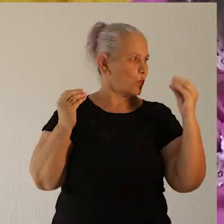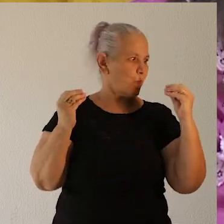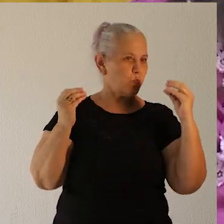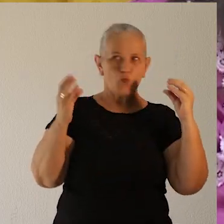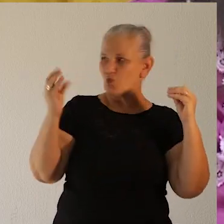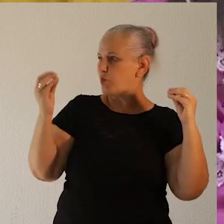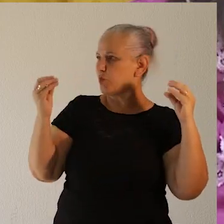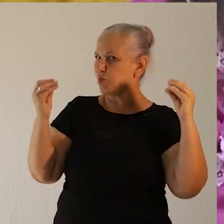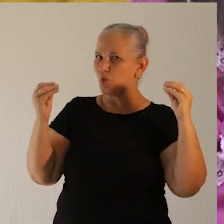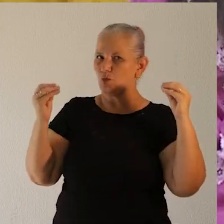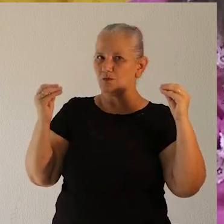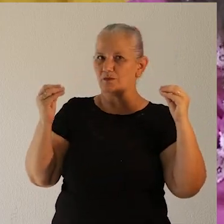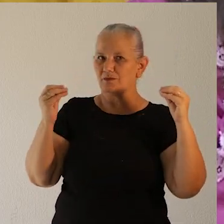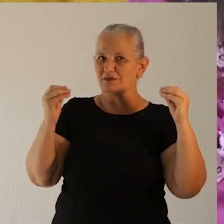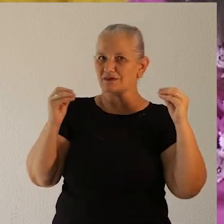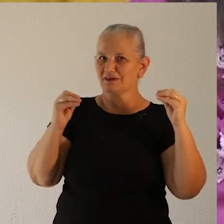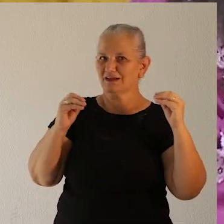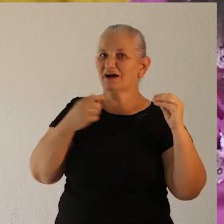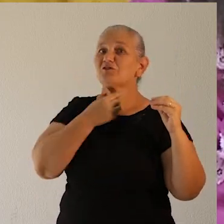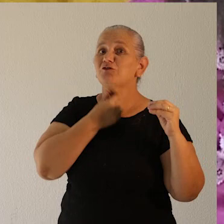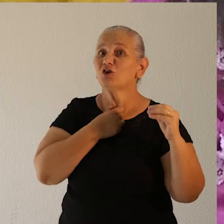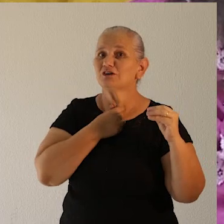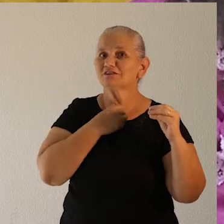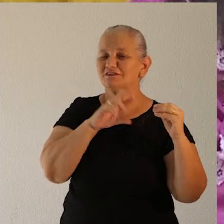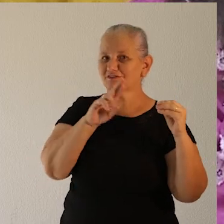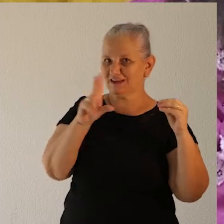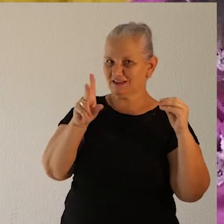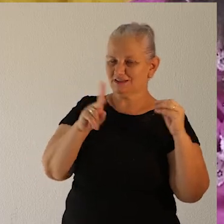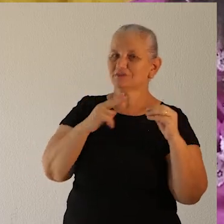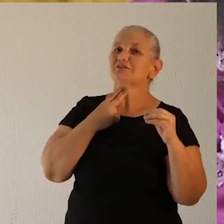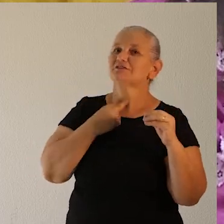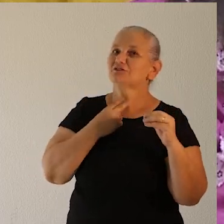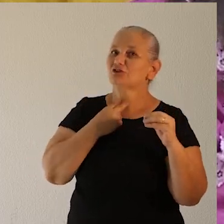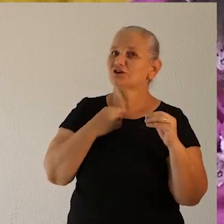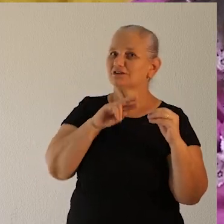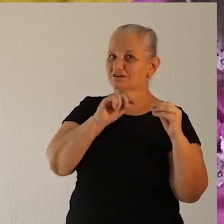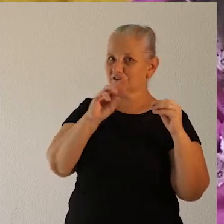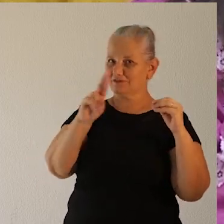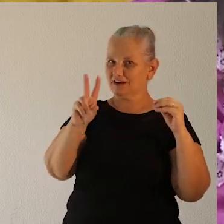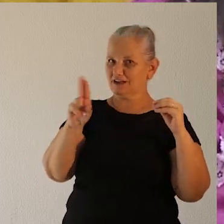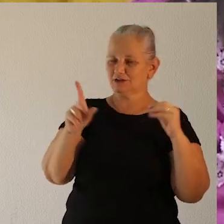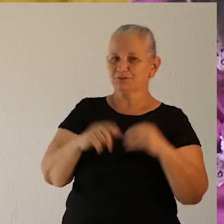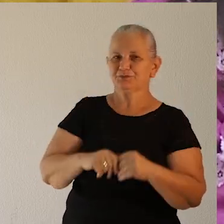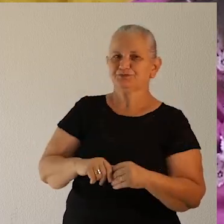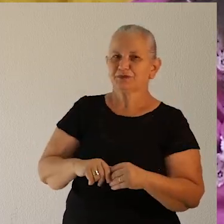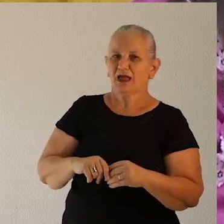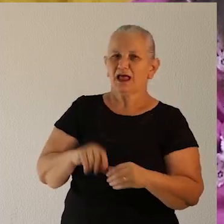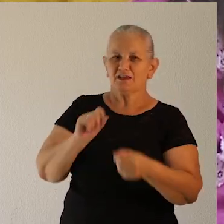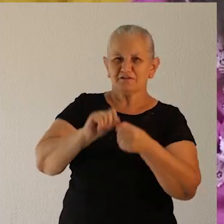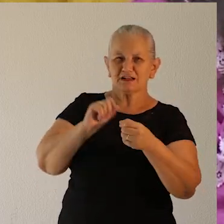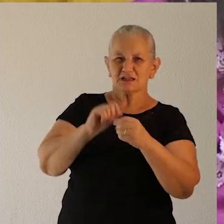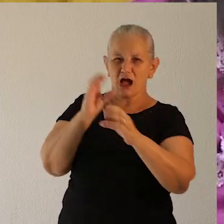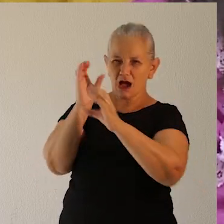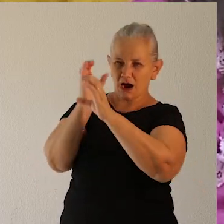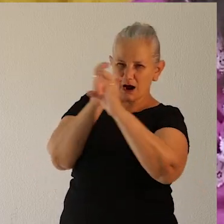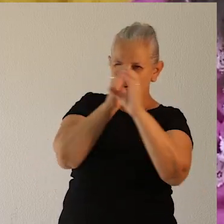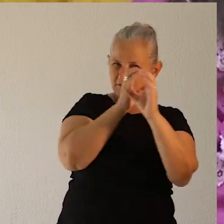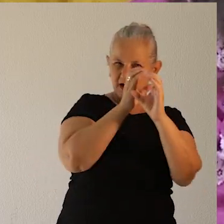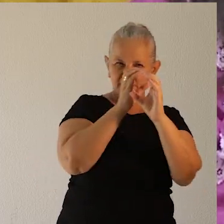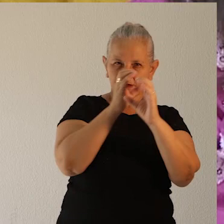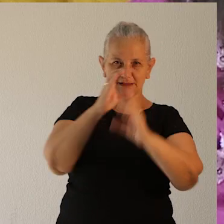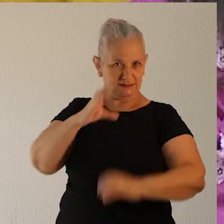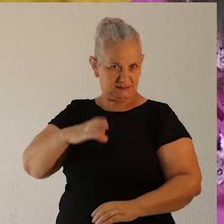meu Deus, que confusão, né? É o seu Romeu que eu falo, famoso na mocidade, alegrava muita gente no campo e na